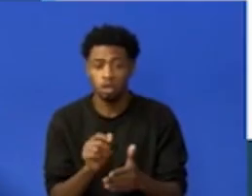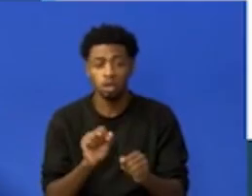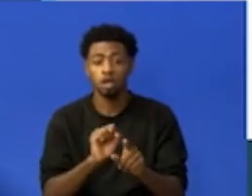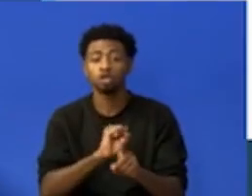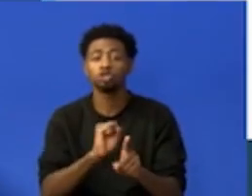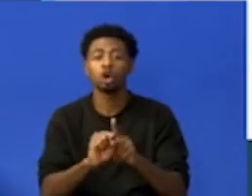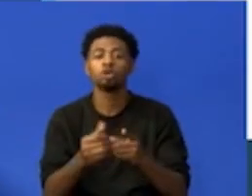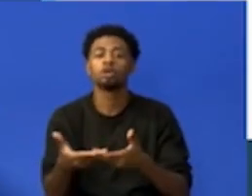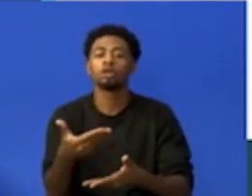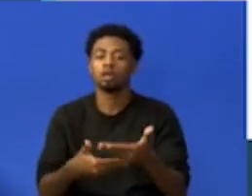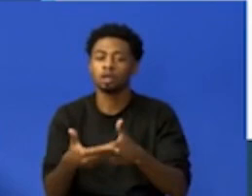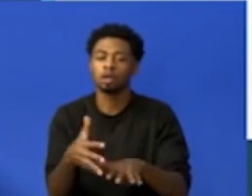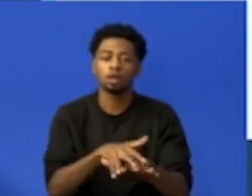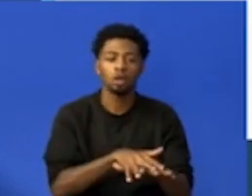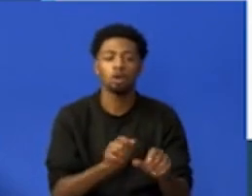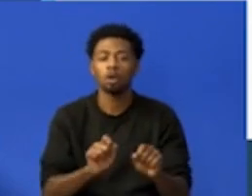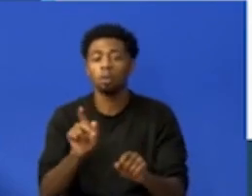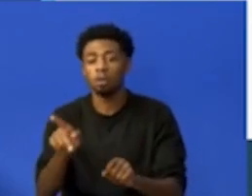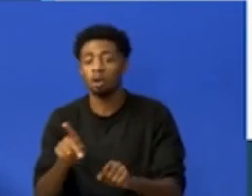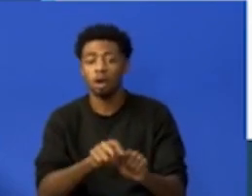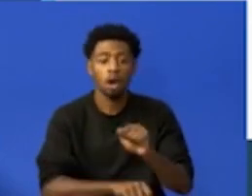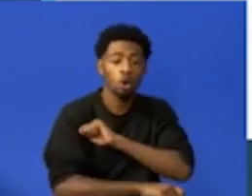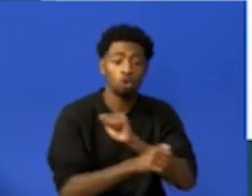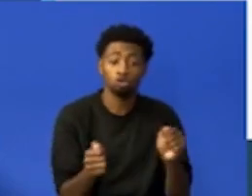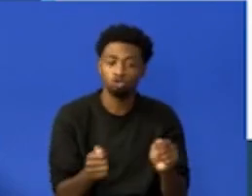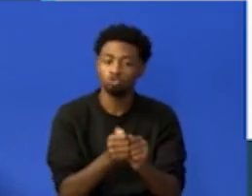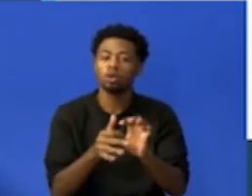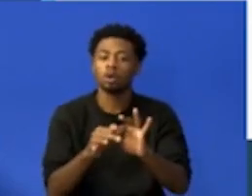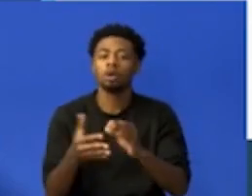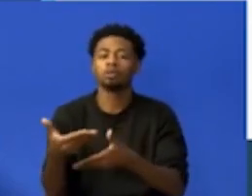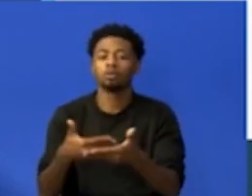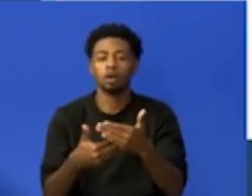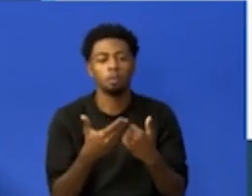sócio integrativo para que tanto professor e aluno interajam e a